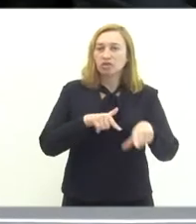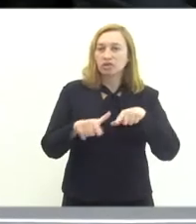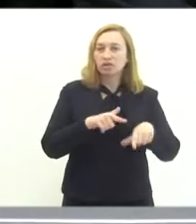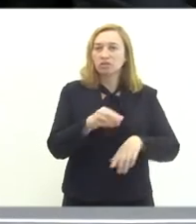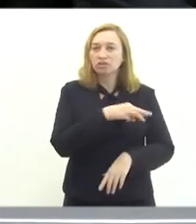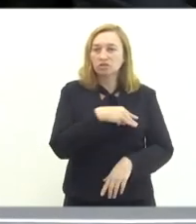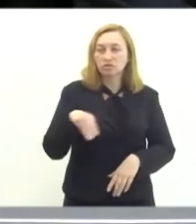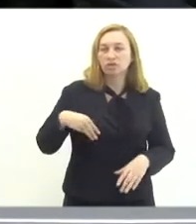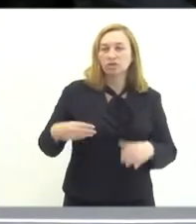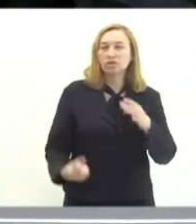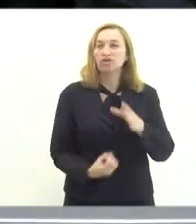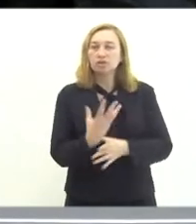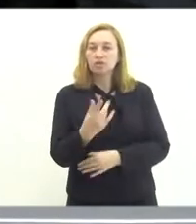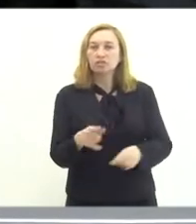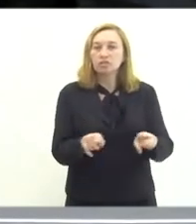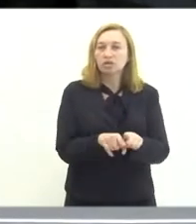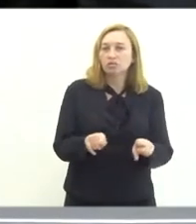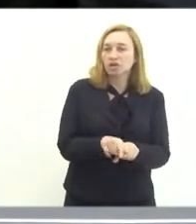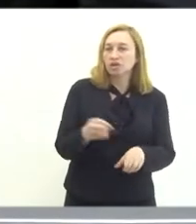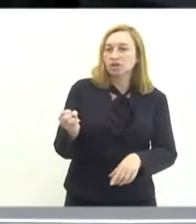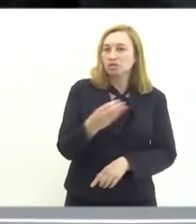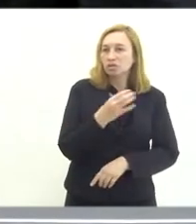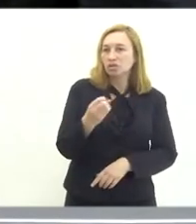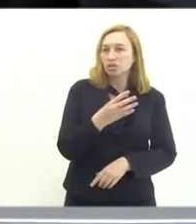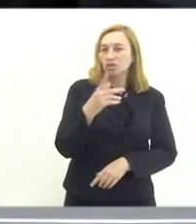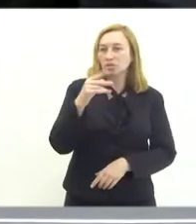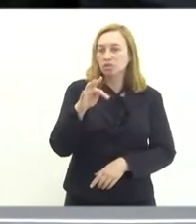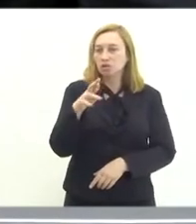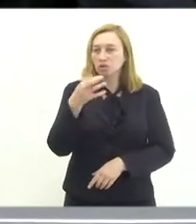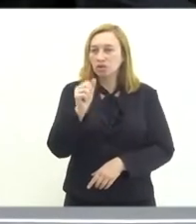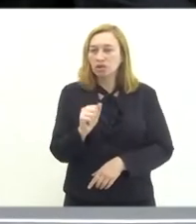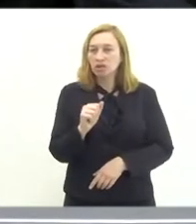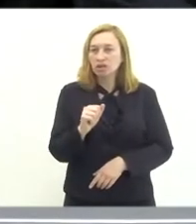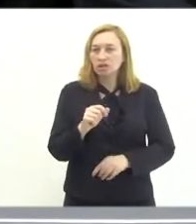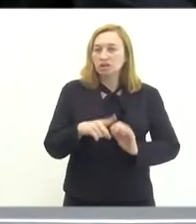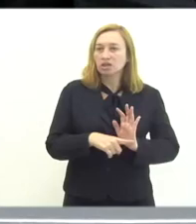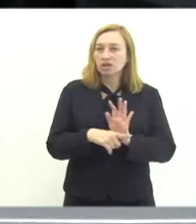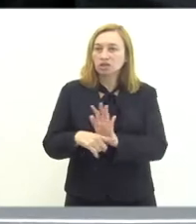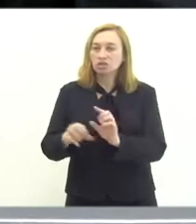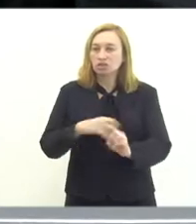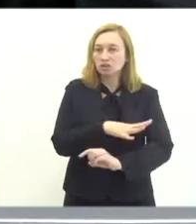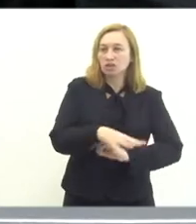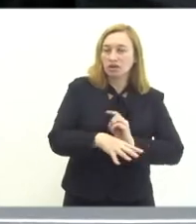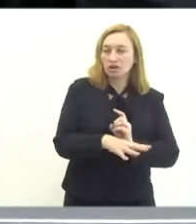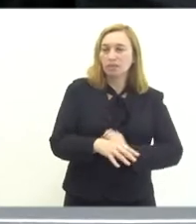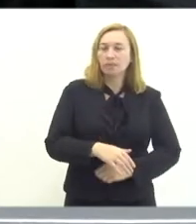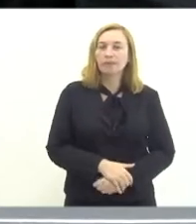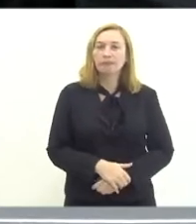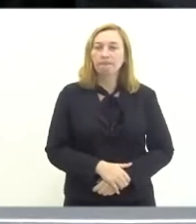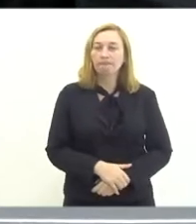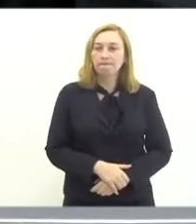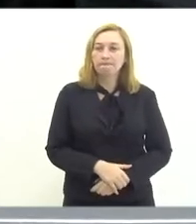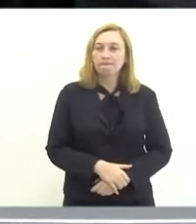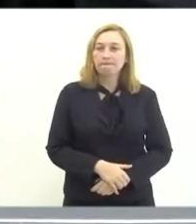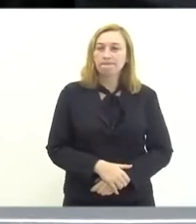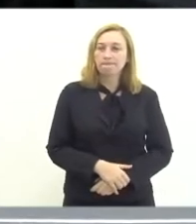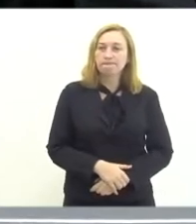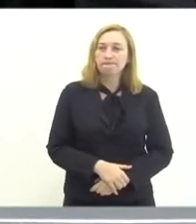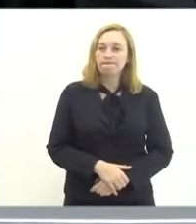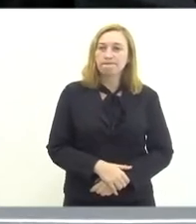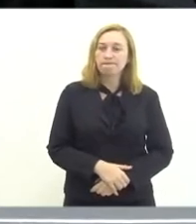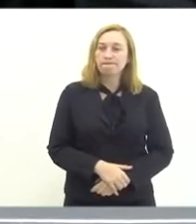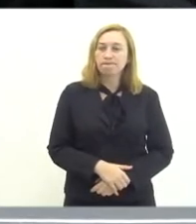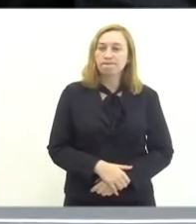Ministério Público criou também recentemente uma promotoria de assistência social acho que